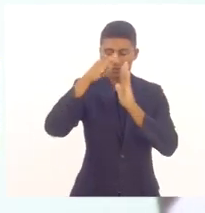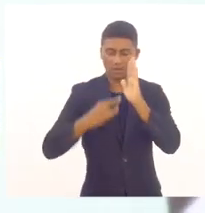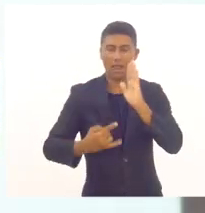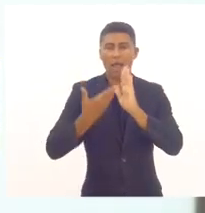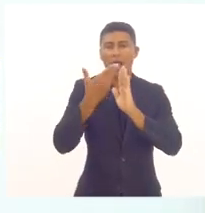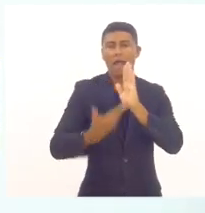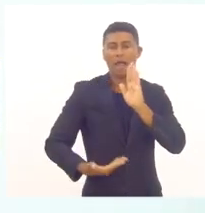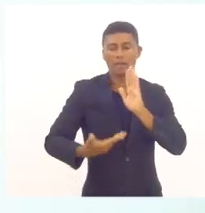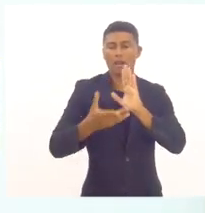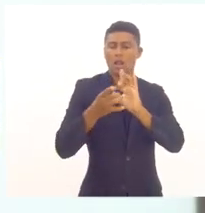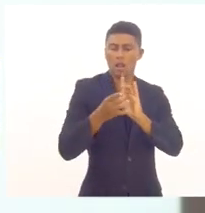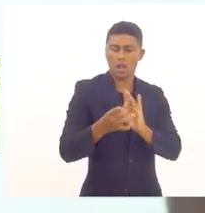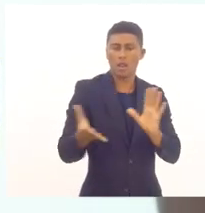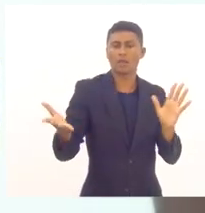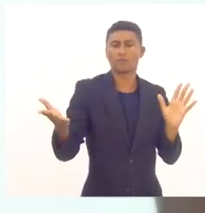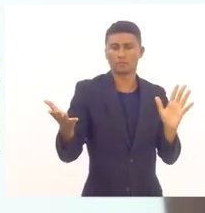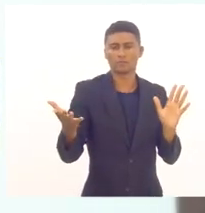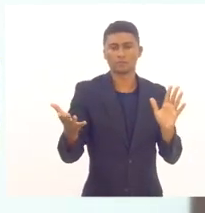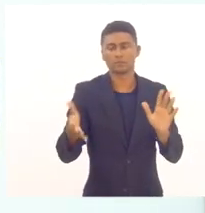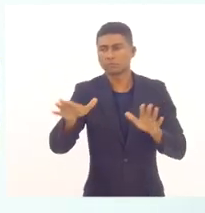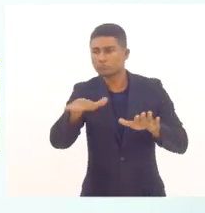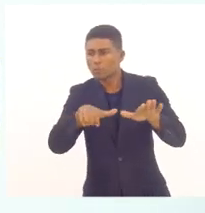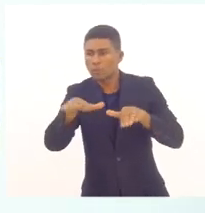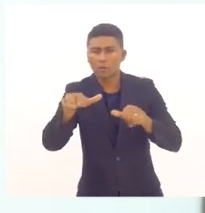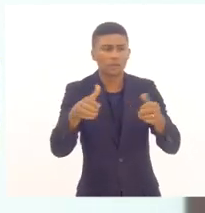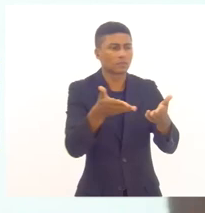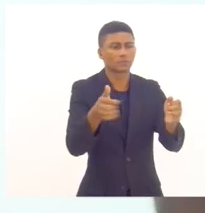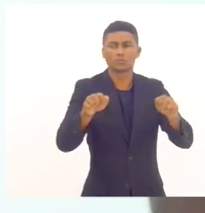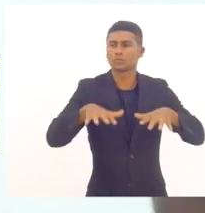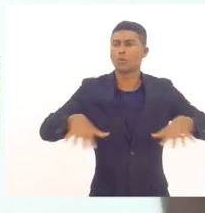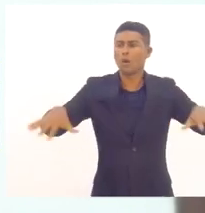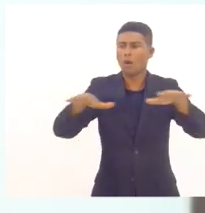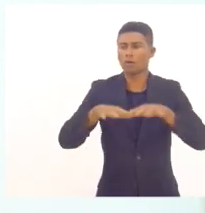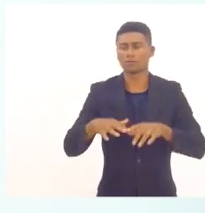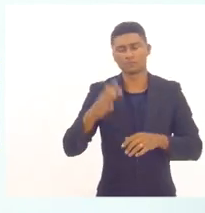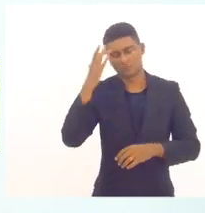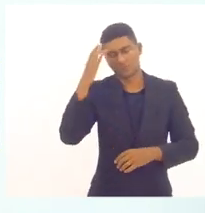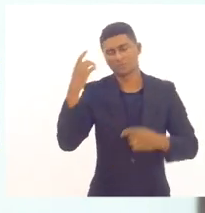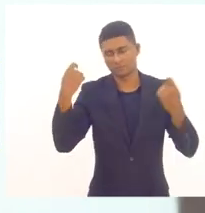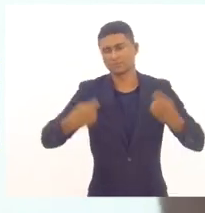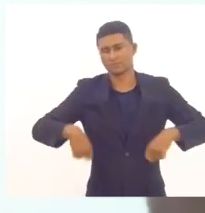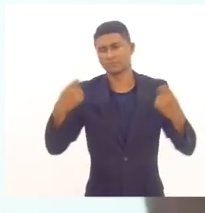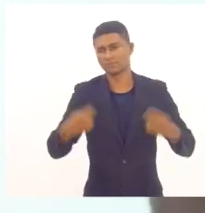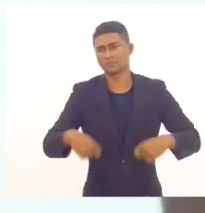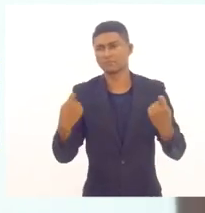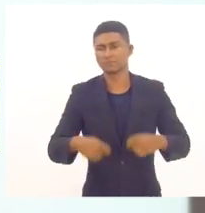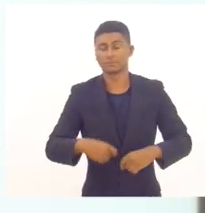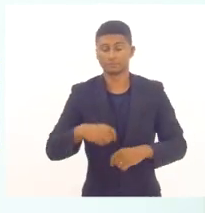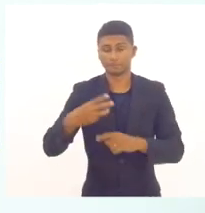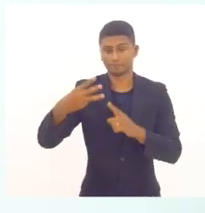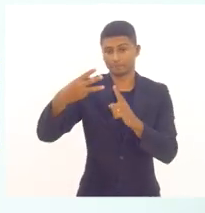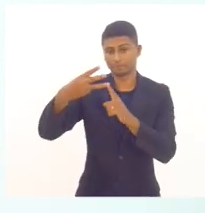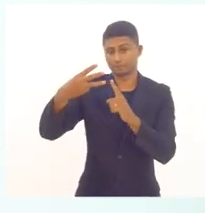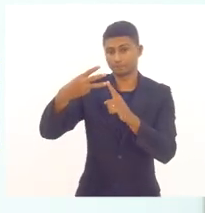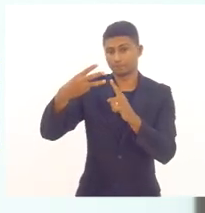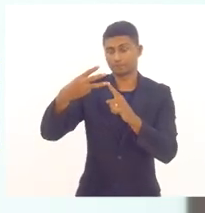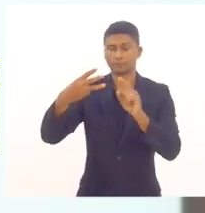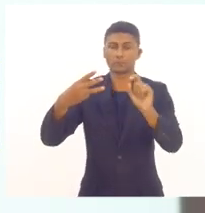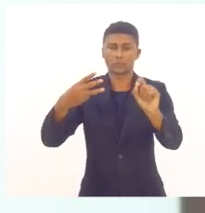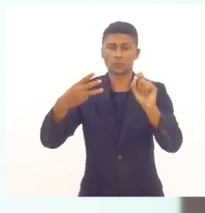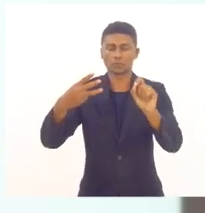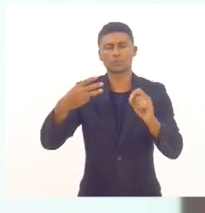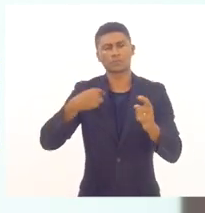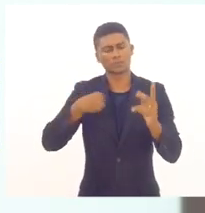com chamamento, né, dos detentores e das detentoras. E aí eu queria fazer só mais uma observação, que é uma outra coisa que eu